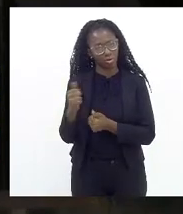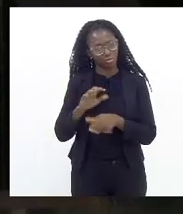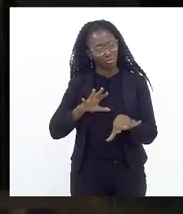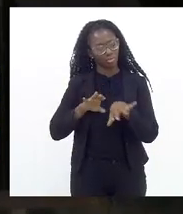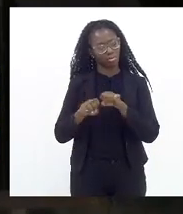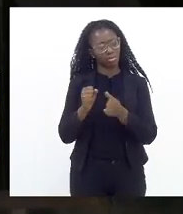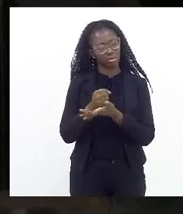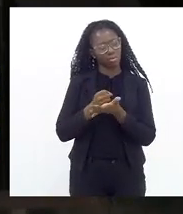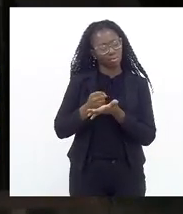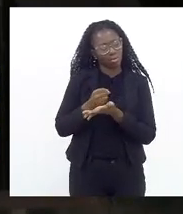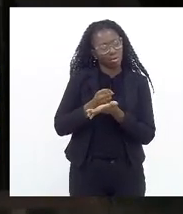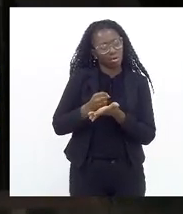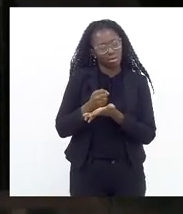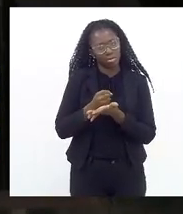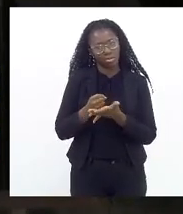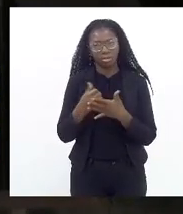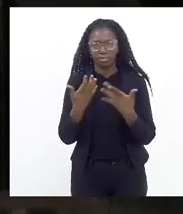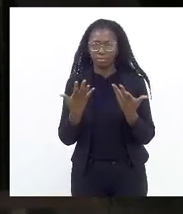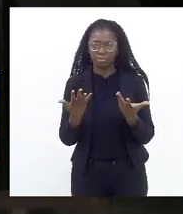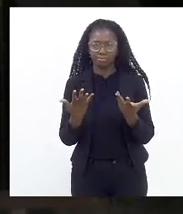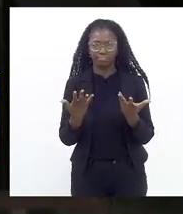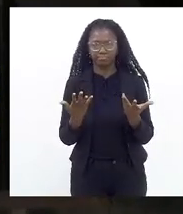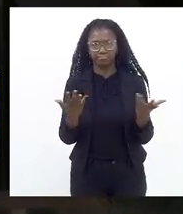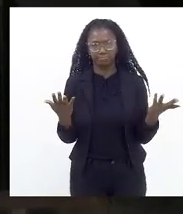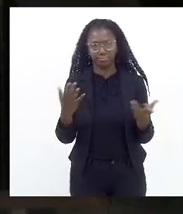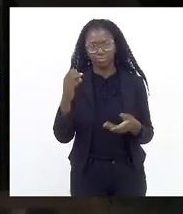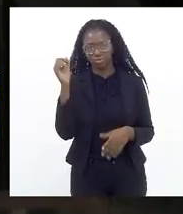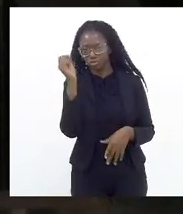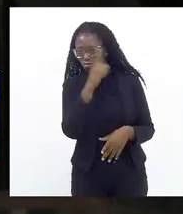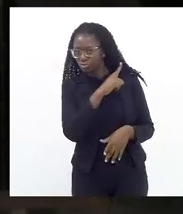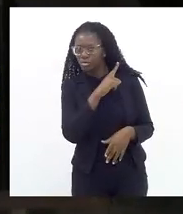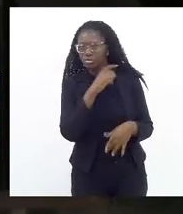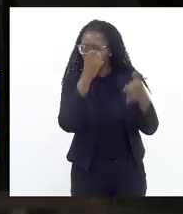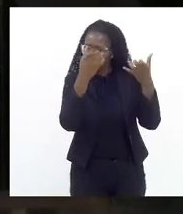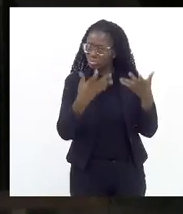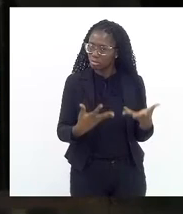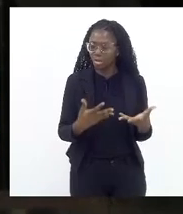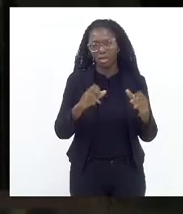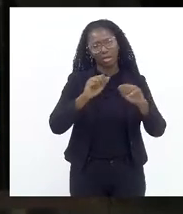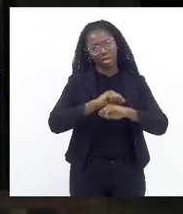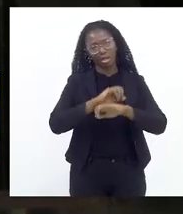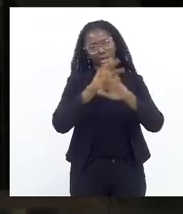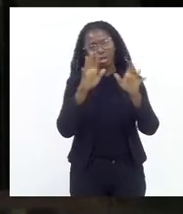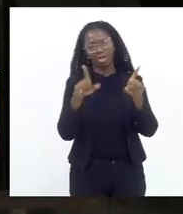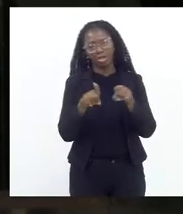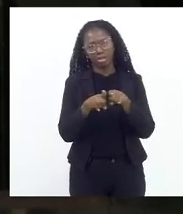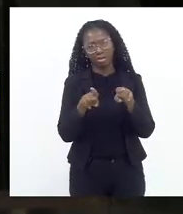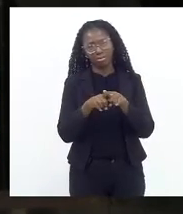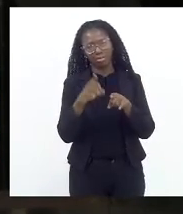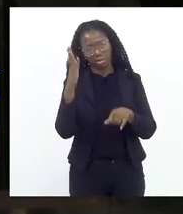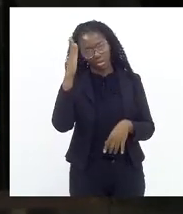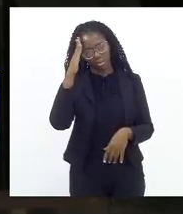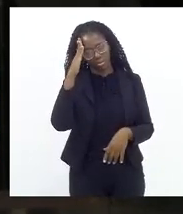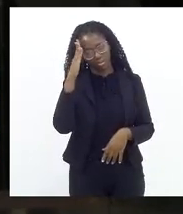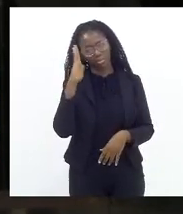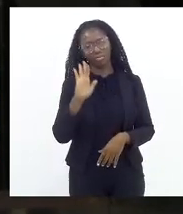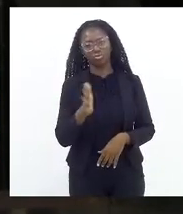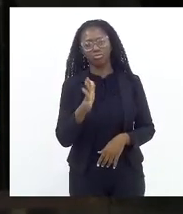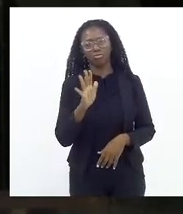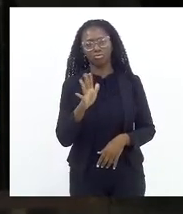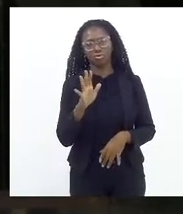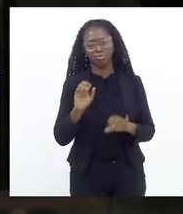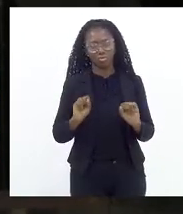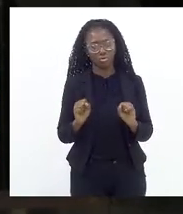básica. Enfim, é difícil inventariar. Claro que nós também sabemos dos